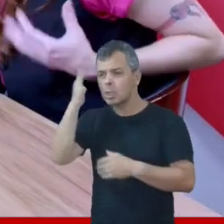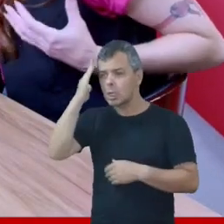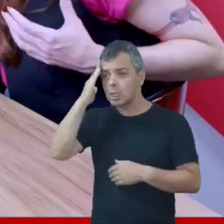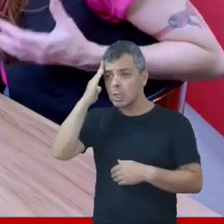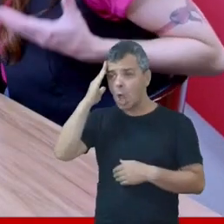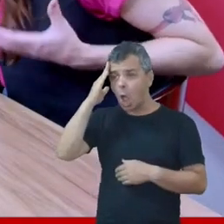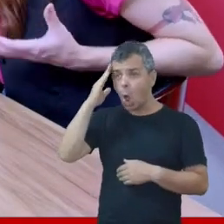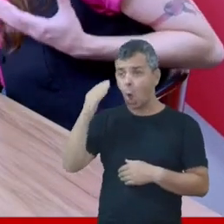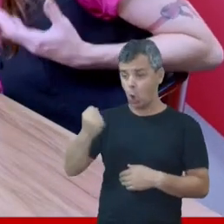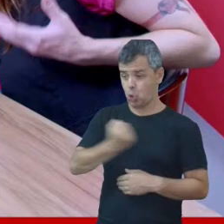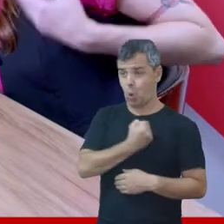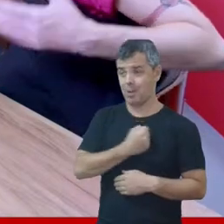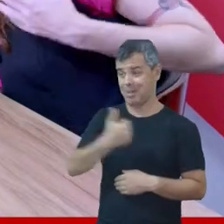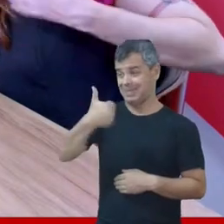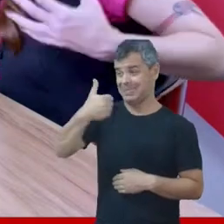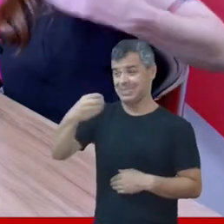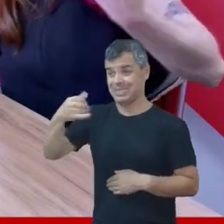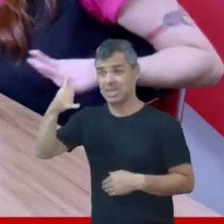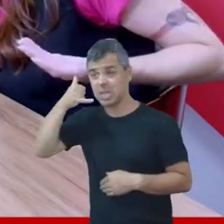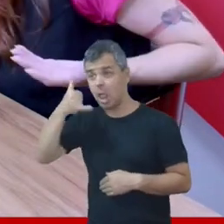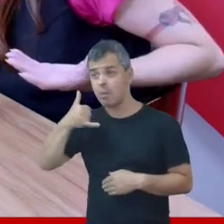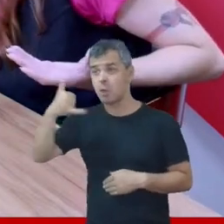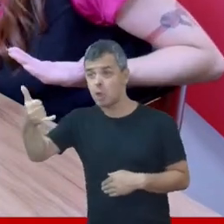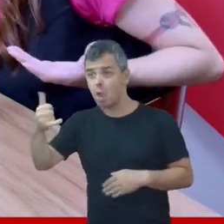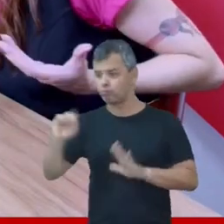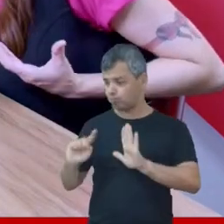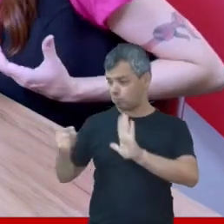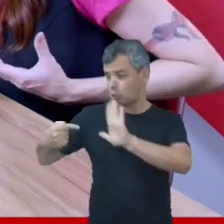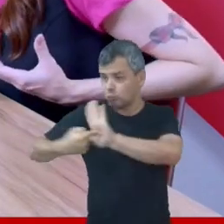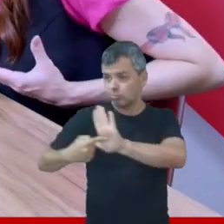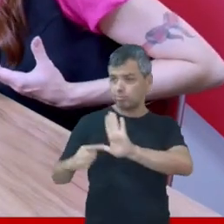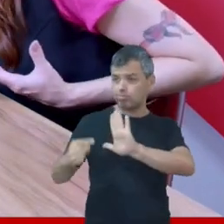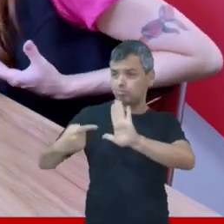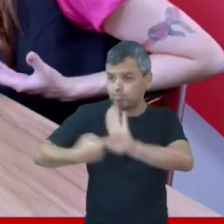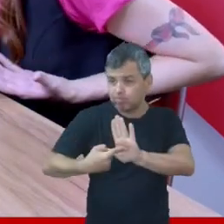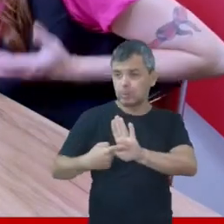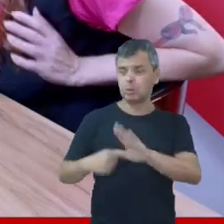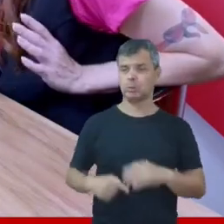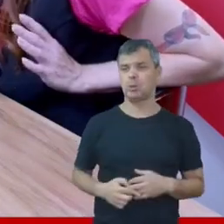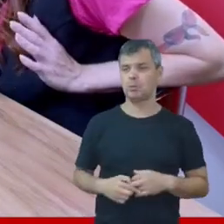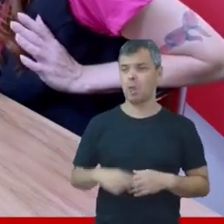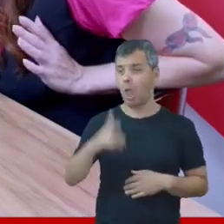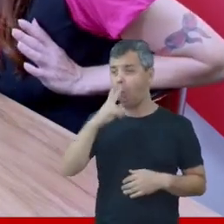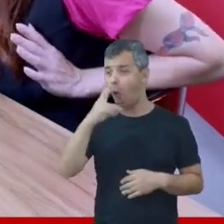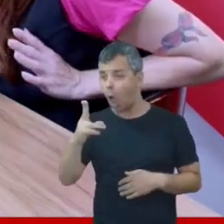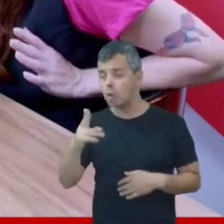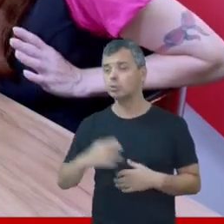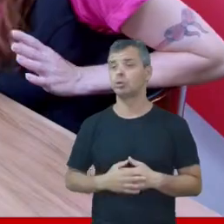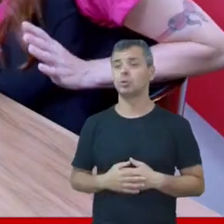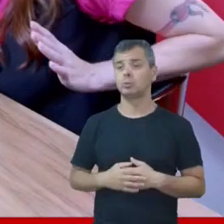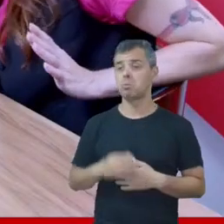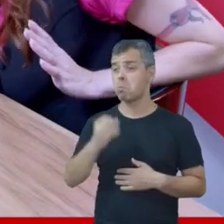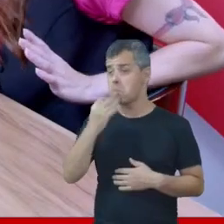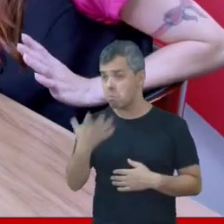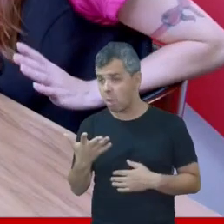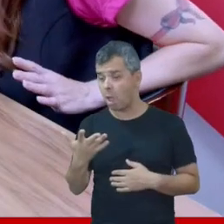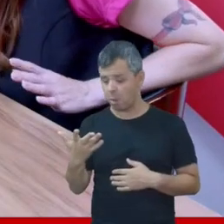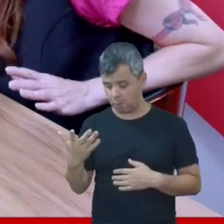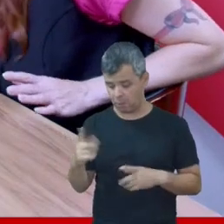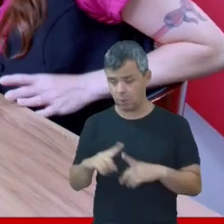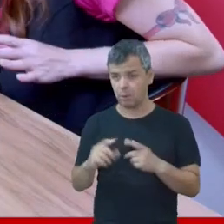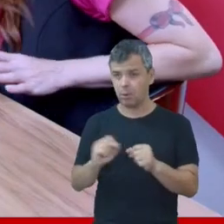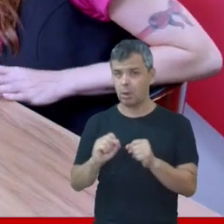o Disque 100 vai funcionar e por isso elas estão denunciando muito mais. Ainda bem. Eu acho, fonte